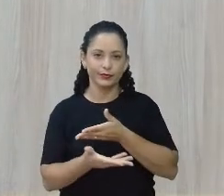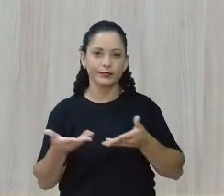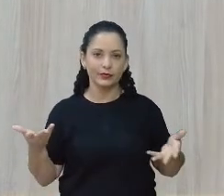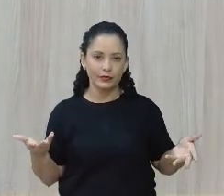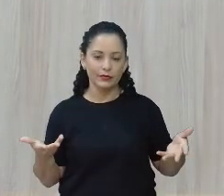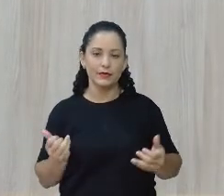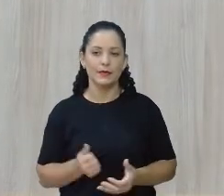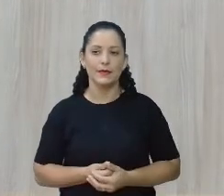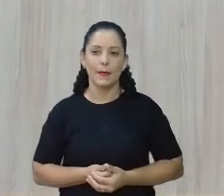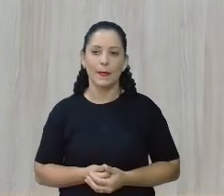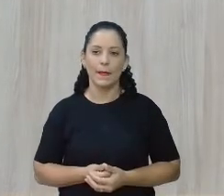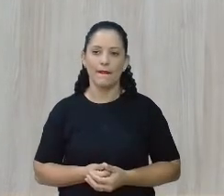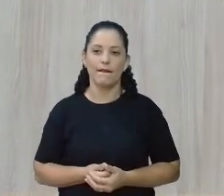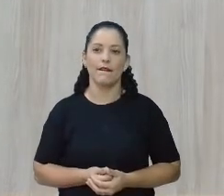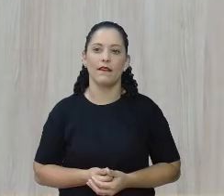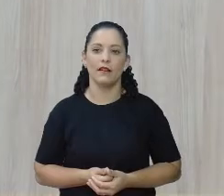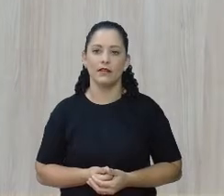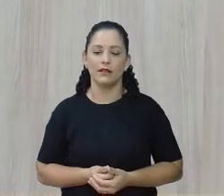fornece o serviço.